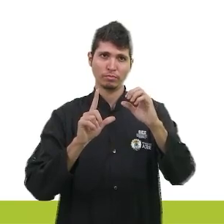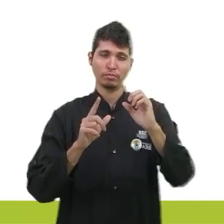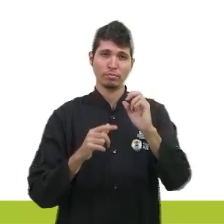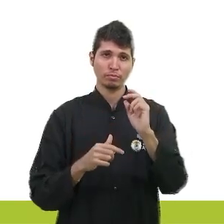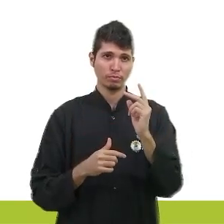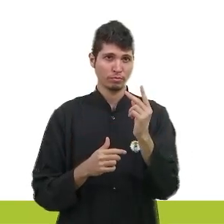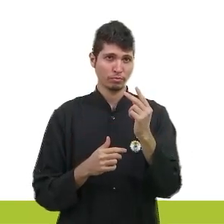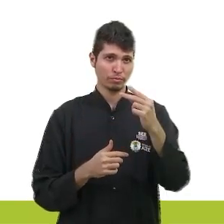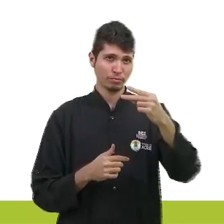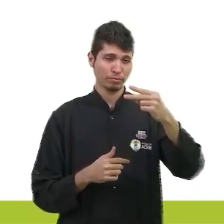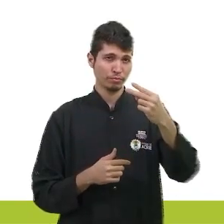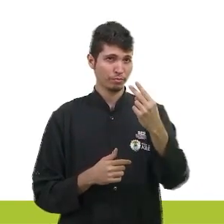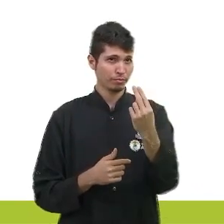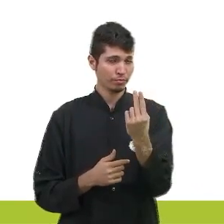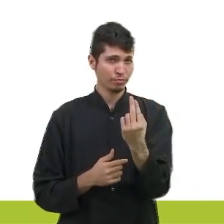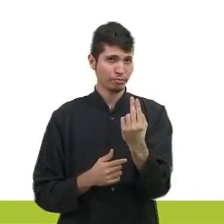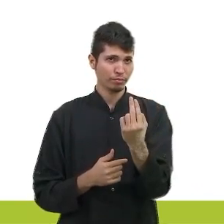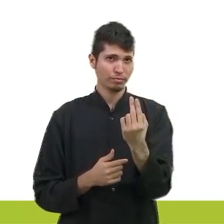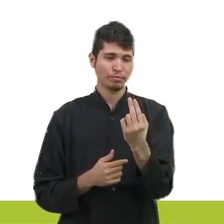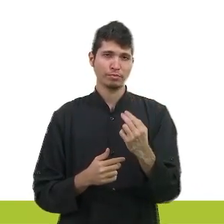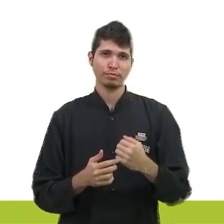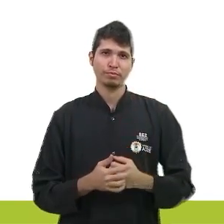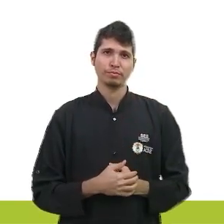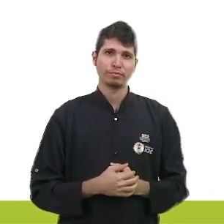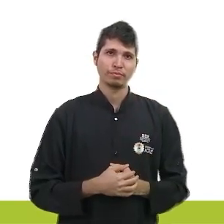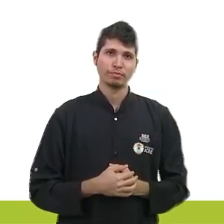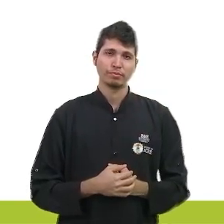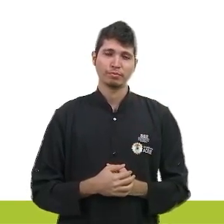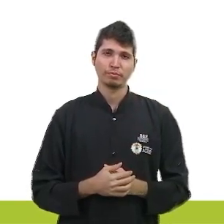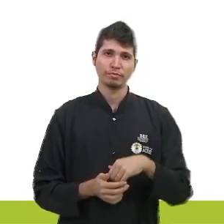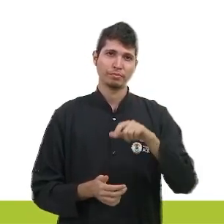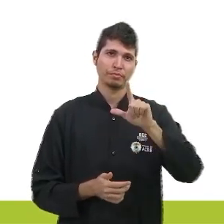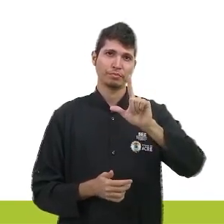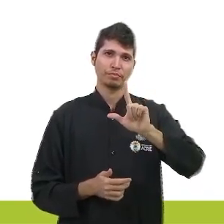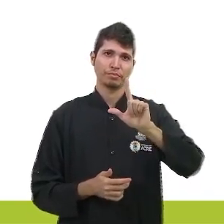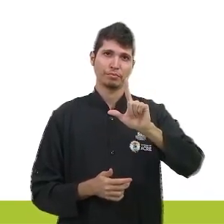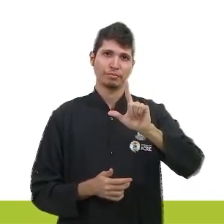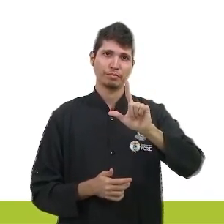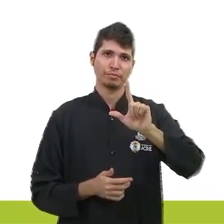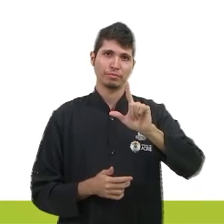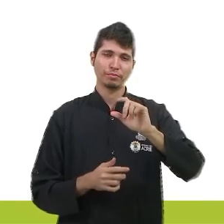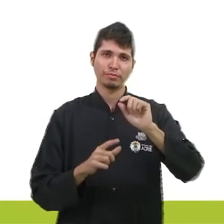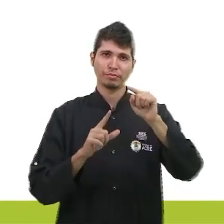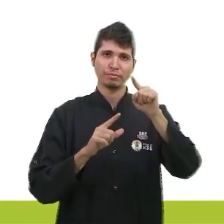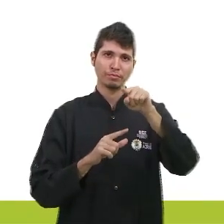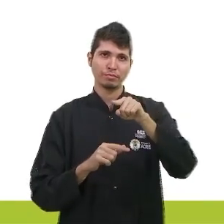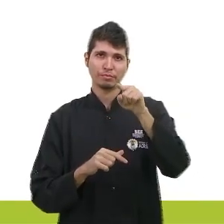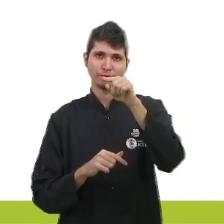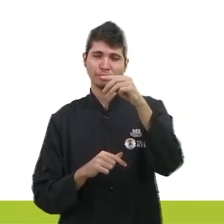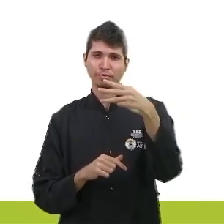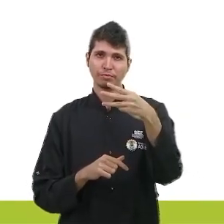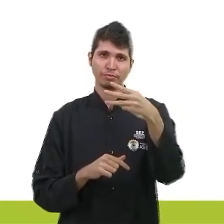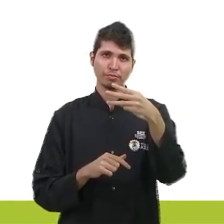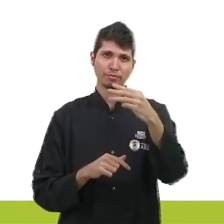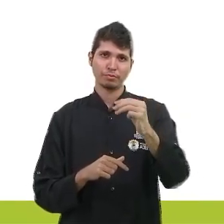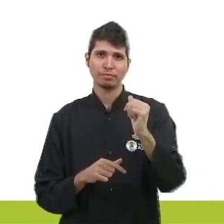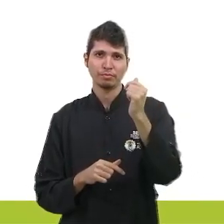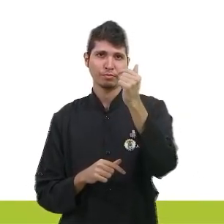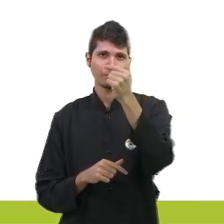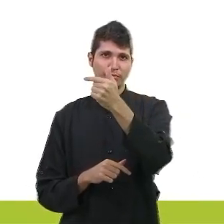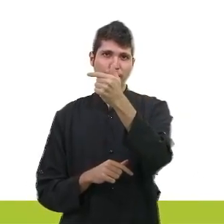igual a L raiz de 3 sobre